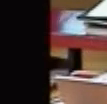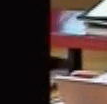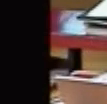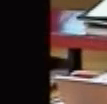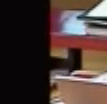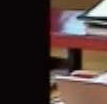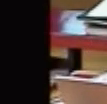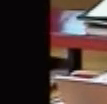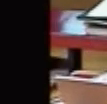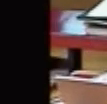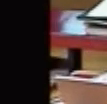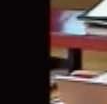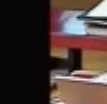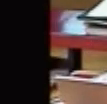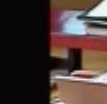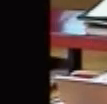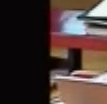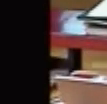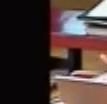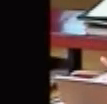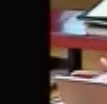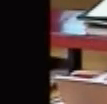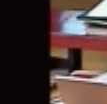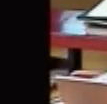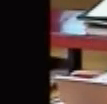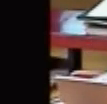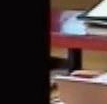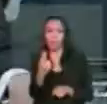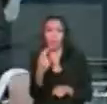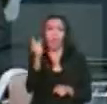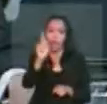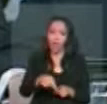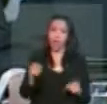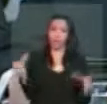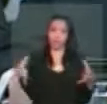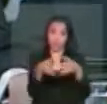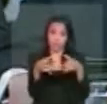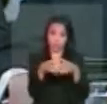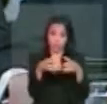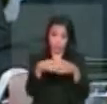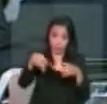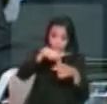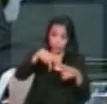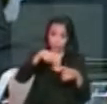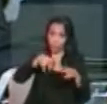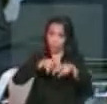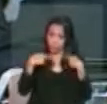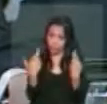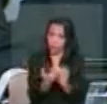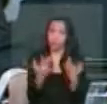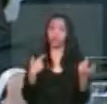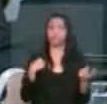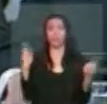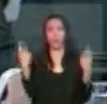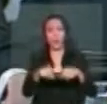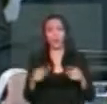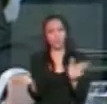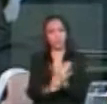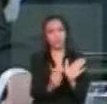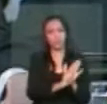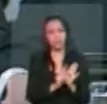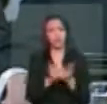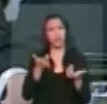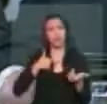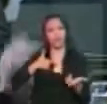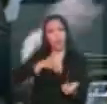Mendes foi o único a votar contra o envio da denúncia à Câmara dos Deputados. Michel Temer é acusado de obstrução de justiça